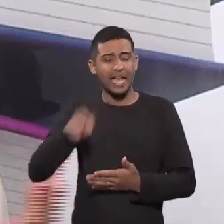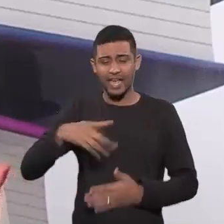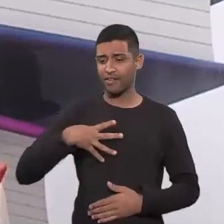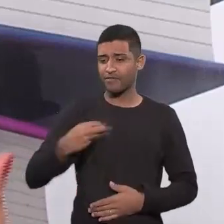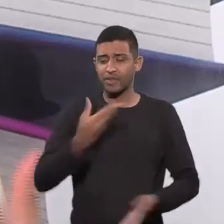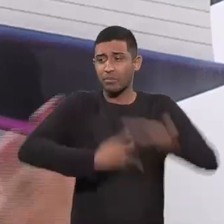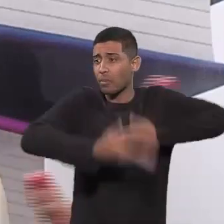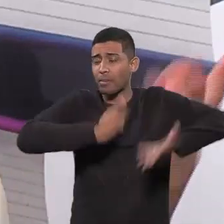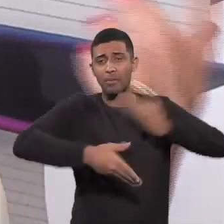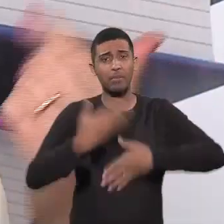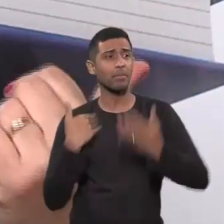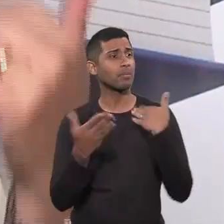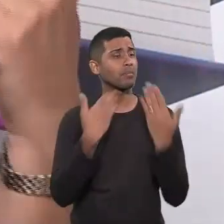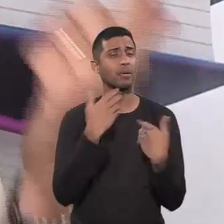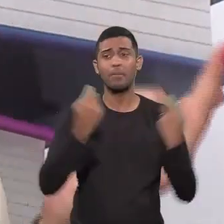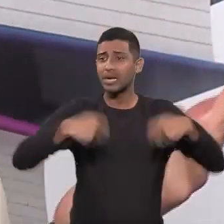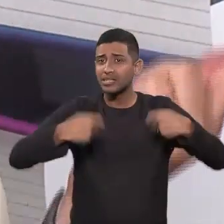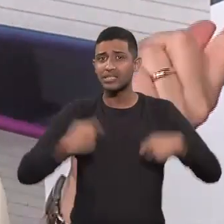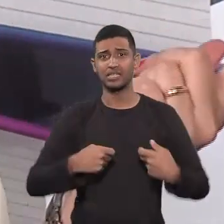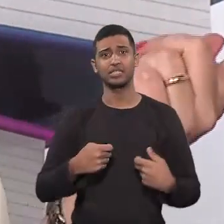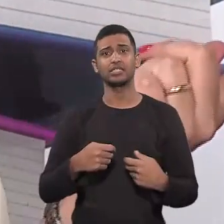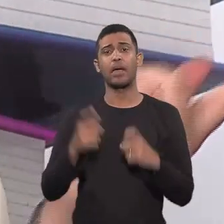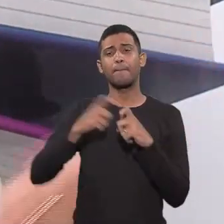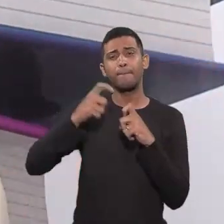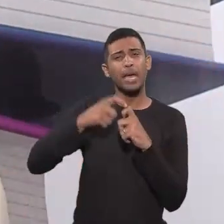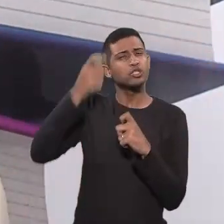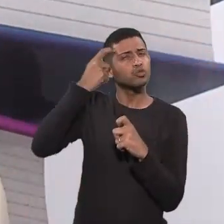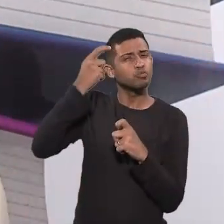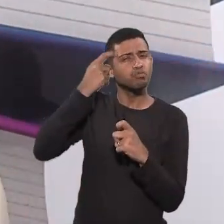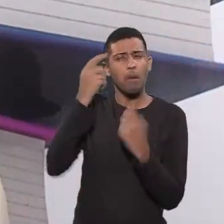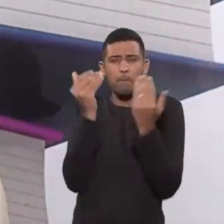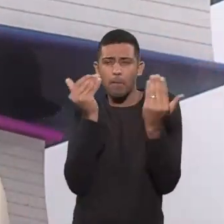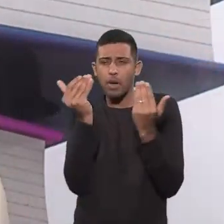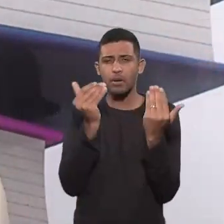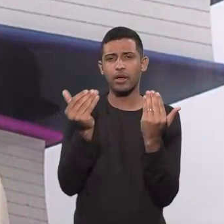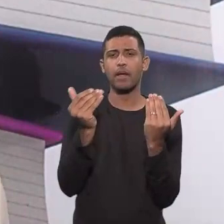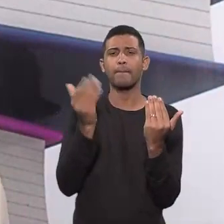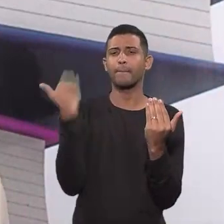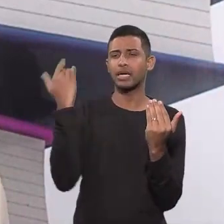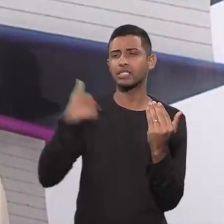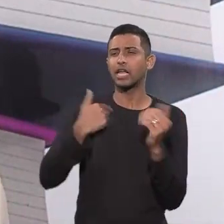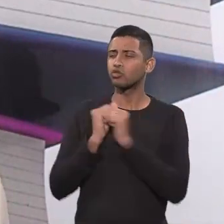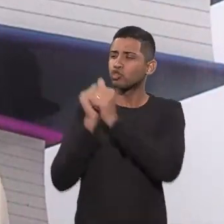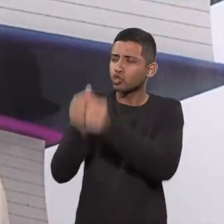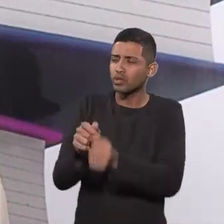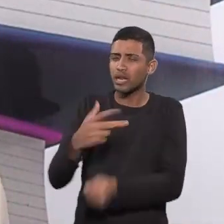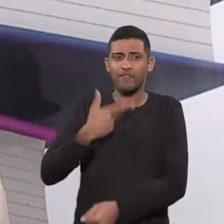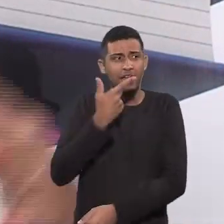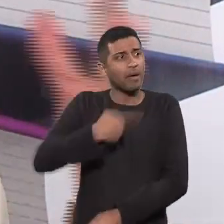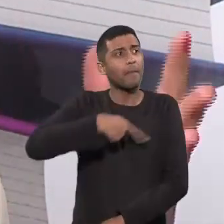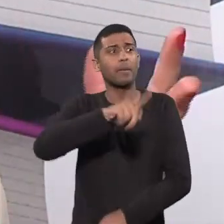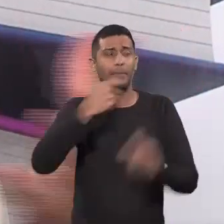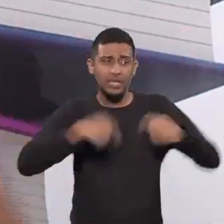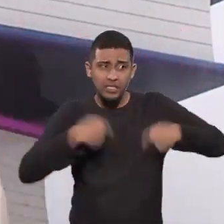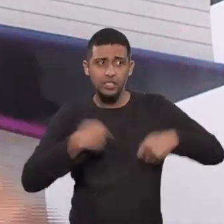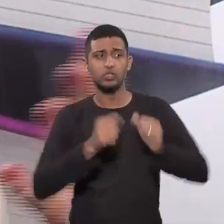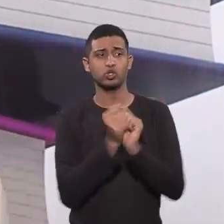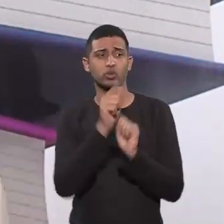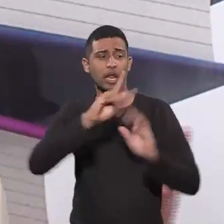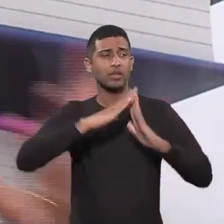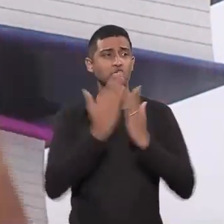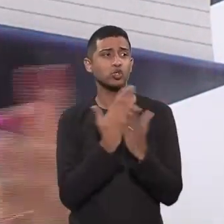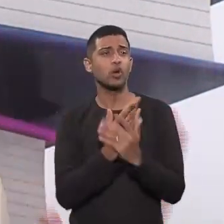socialização, porque ele precisava, o neurologista que o acompanhava na época, mãe, leva ele para uma escola, porque esse meio com